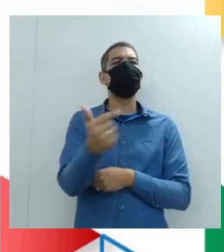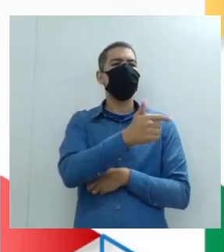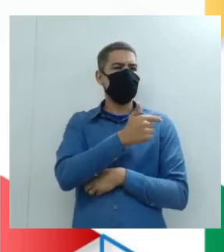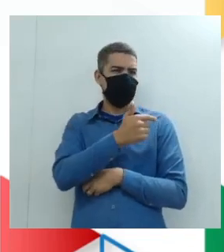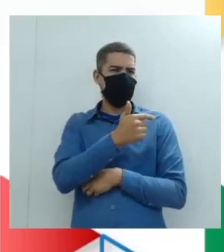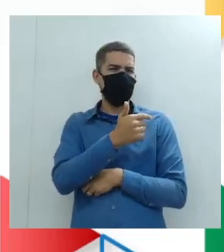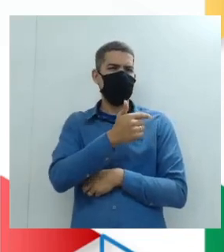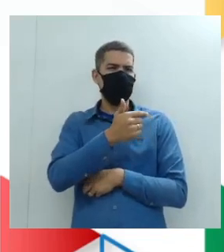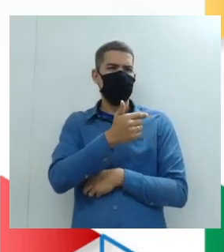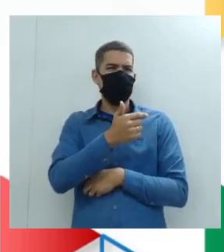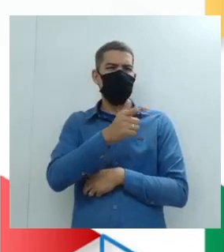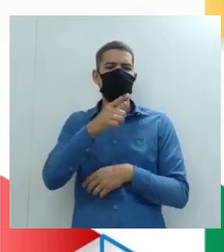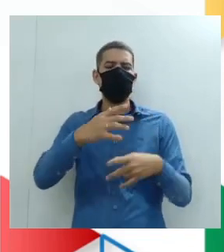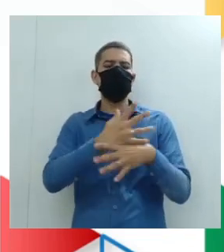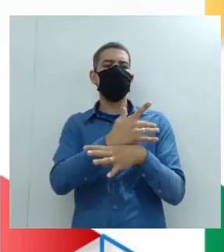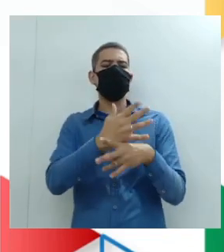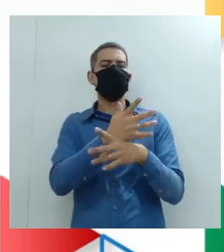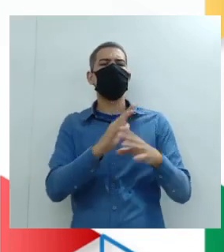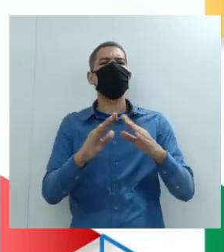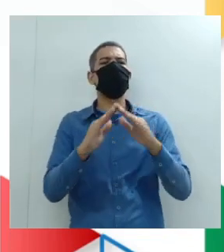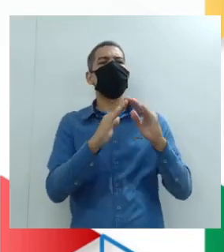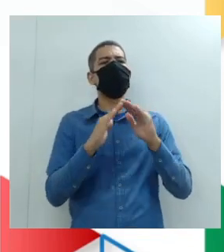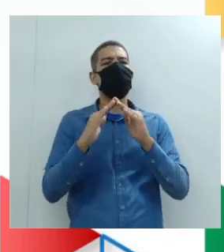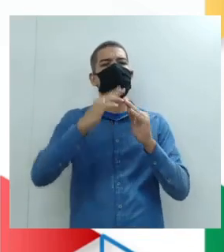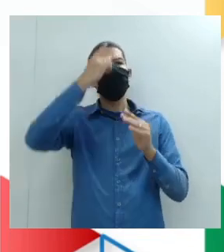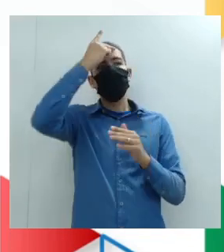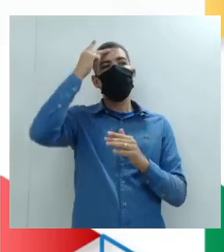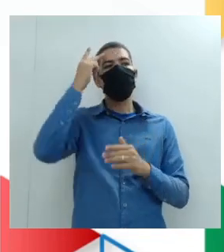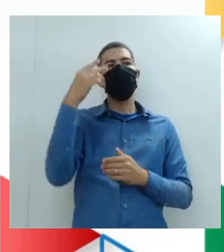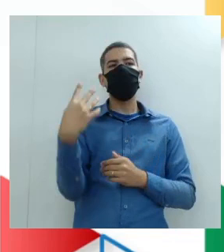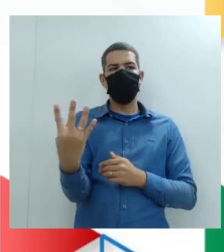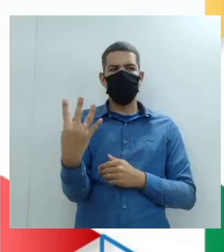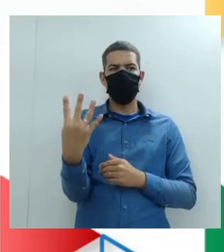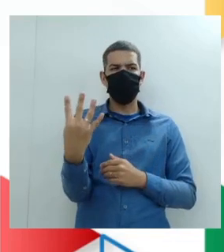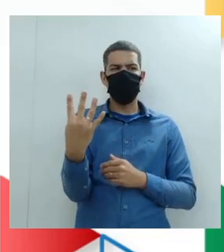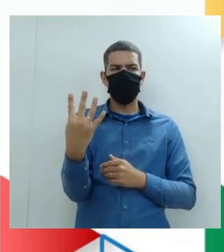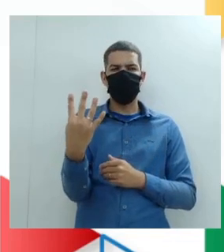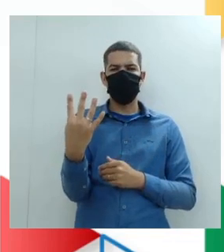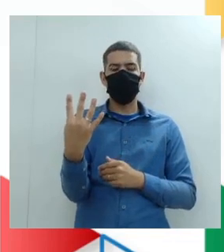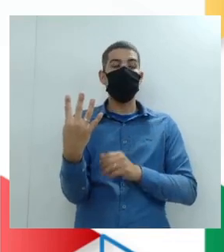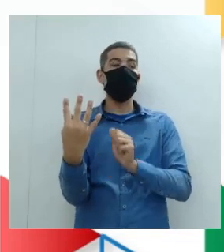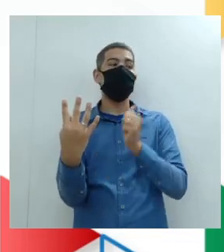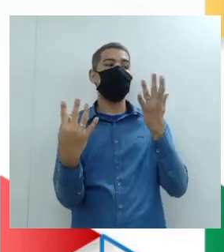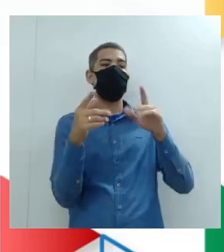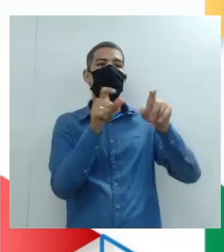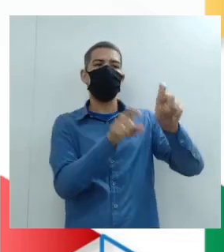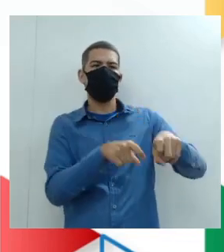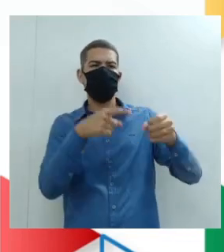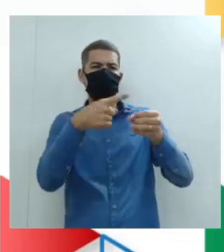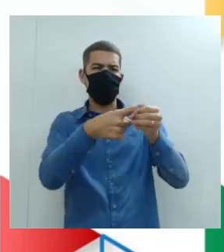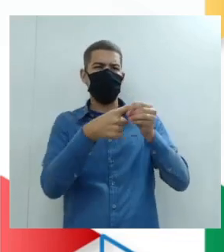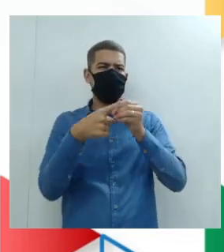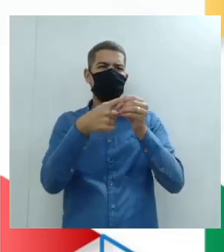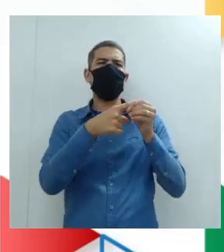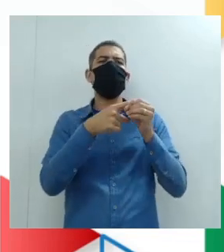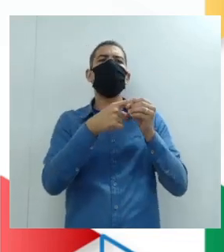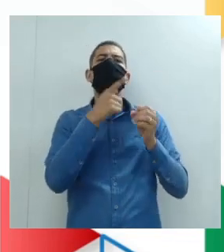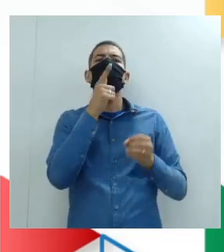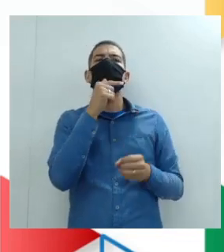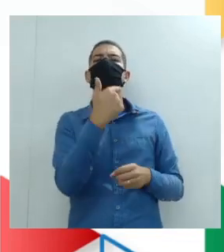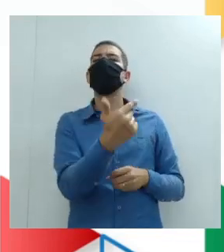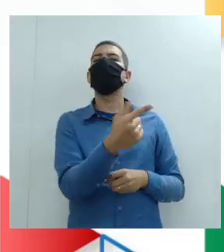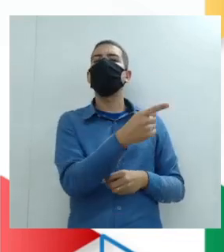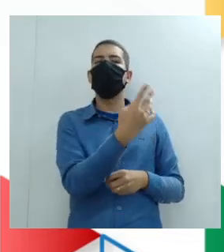nas áreas urbanas, há 4 pessoas sem água potável nas áreas rurais? Olha a razão